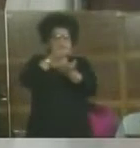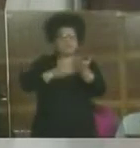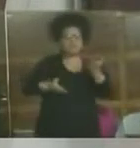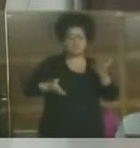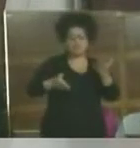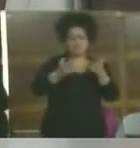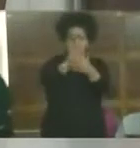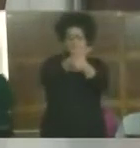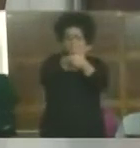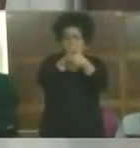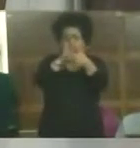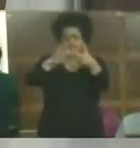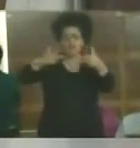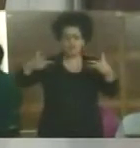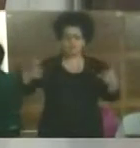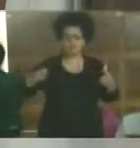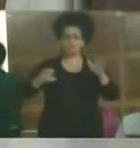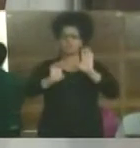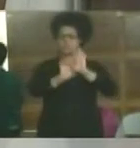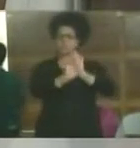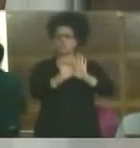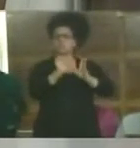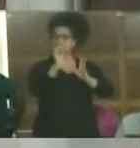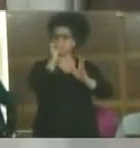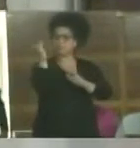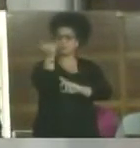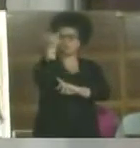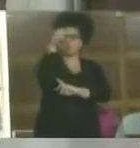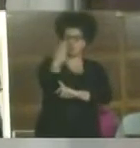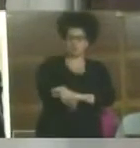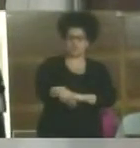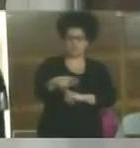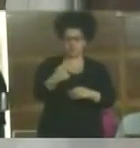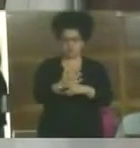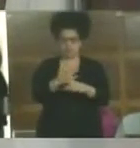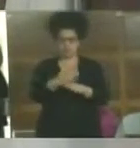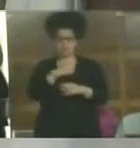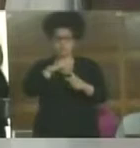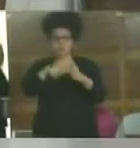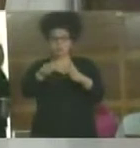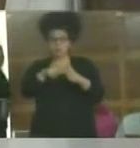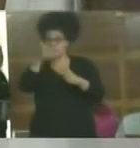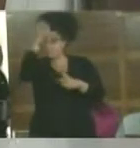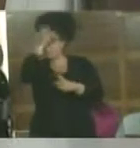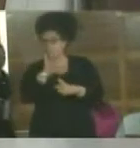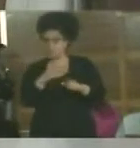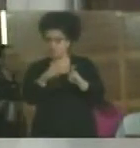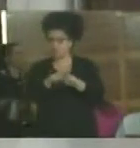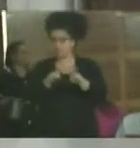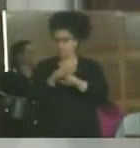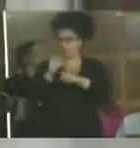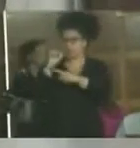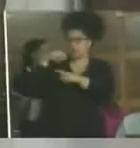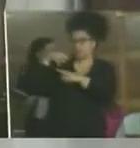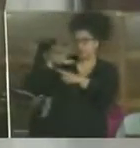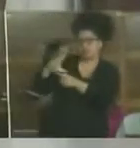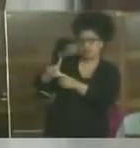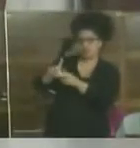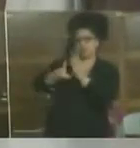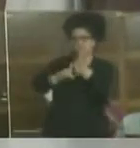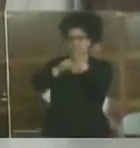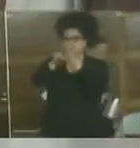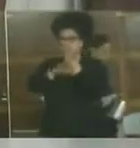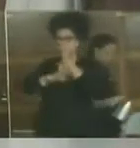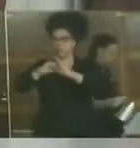importantes aqui para o nosso munícipe. E nós temos um problema sério também ali no IML, com os peritos criminais e os